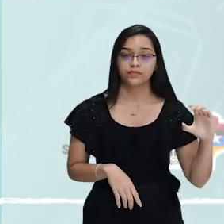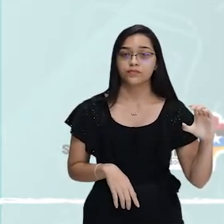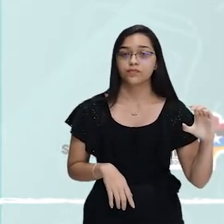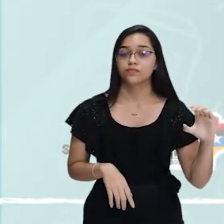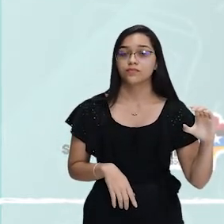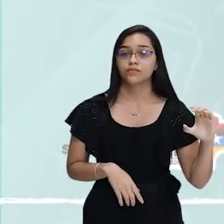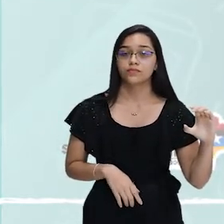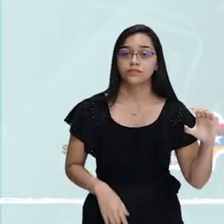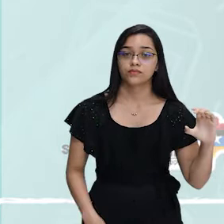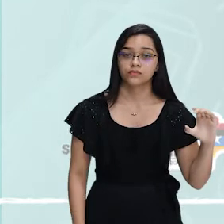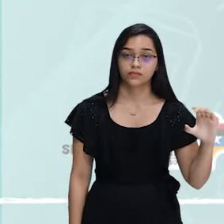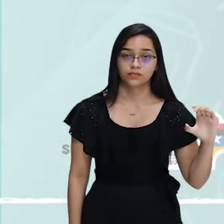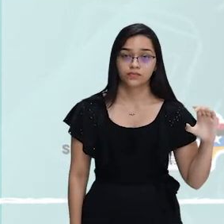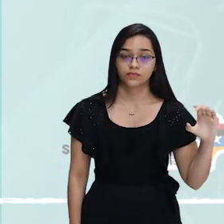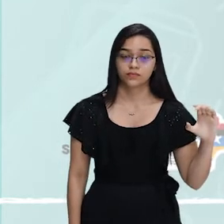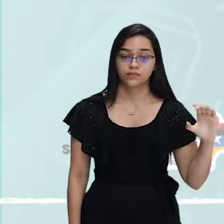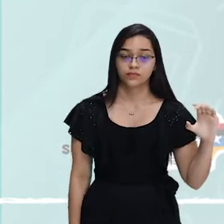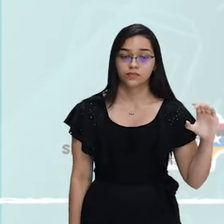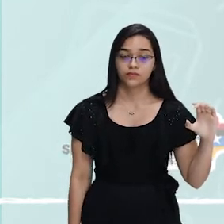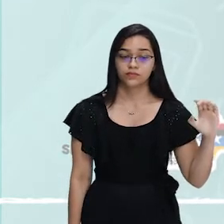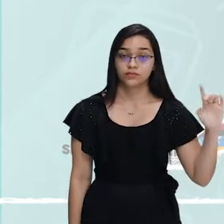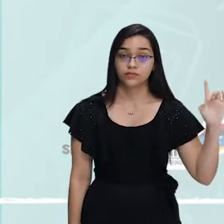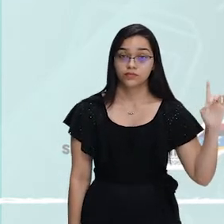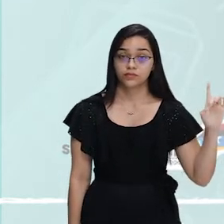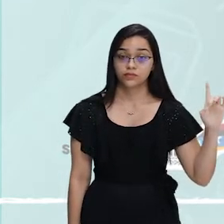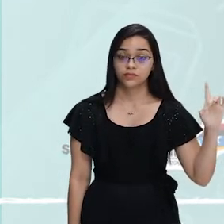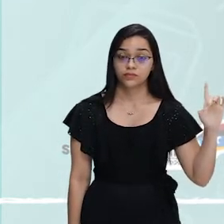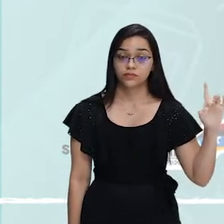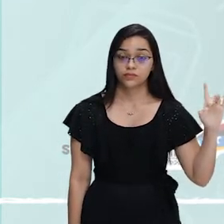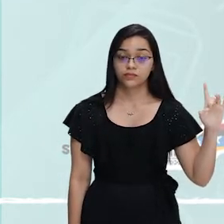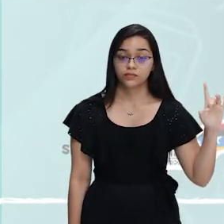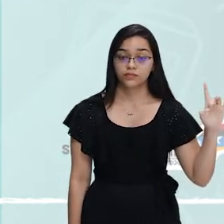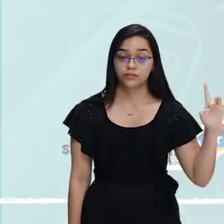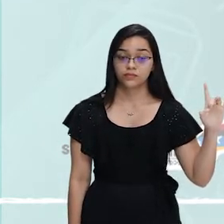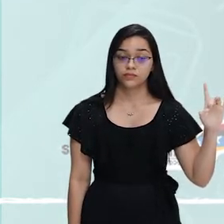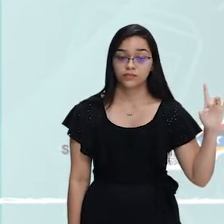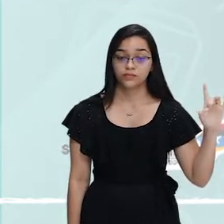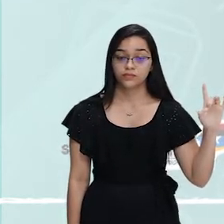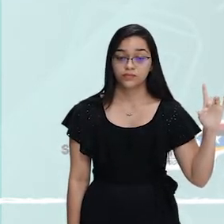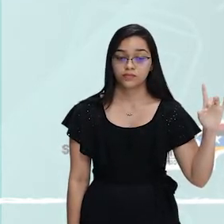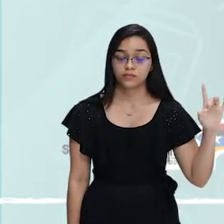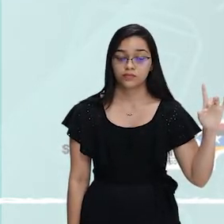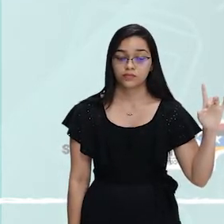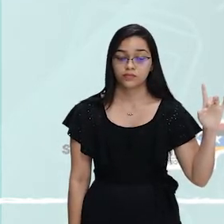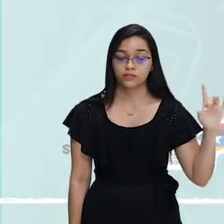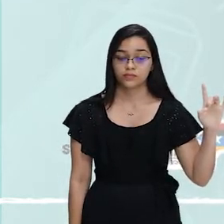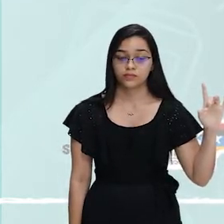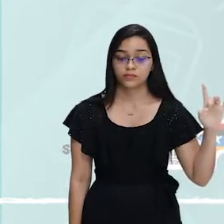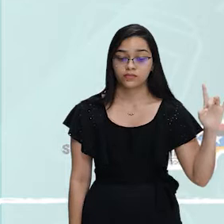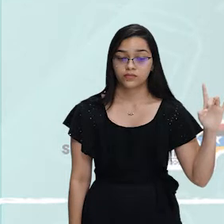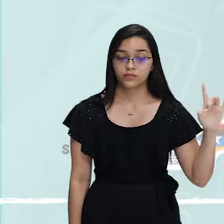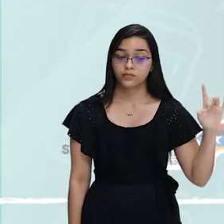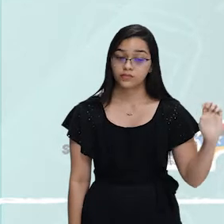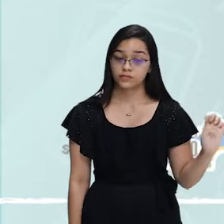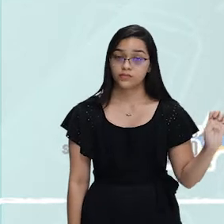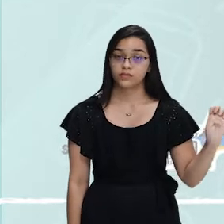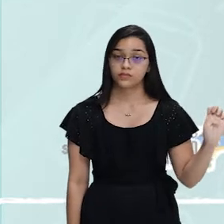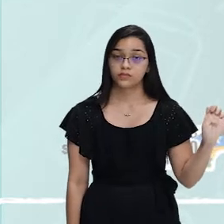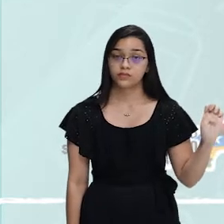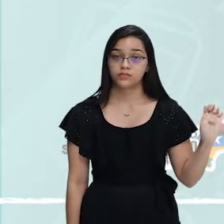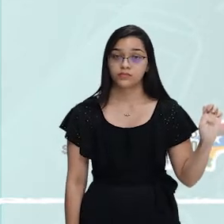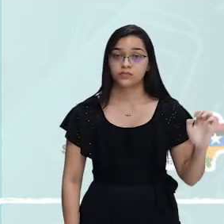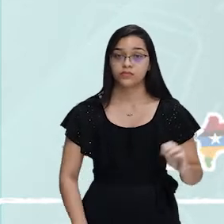obteve a maior pontuação na tabela, 19 em português. Paulo, pois obteve a maior mediana.